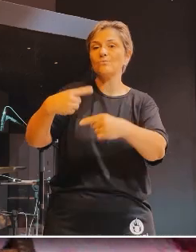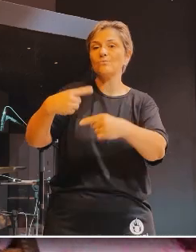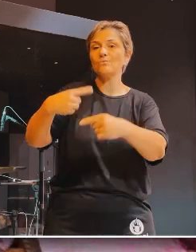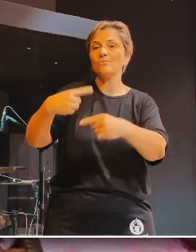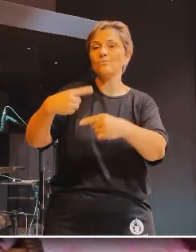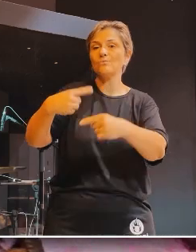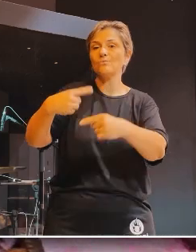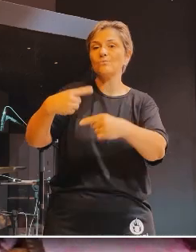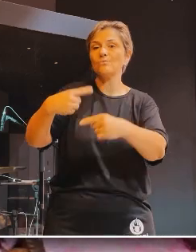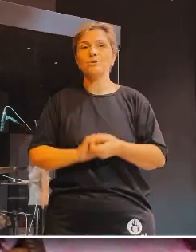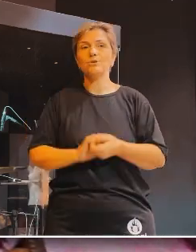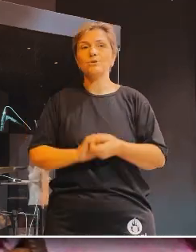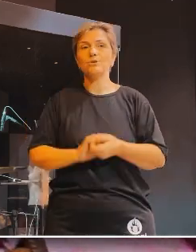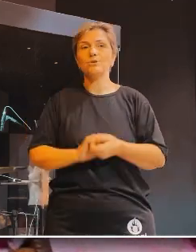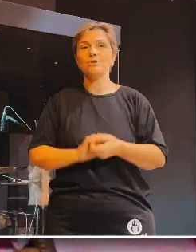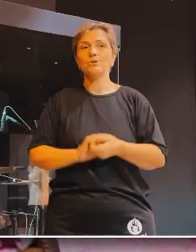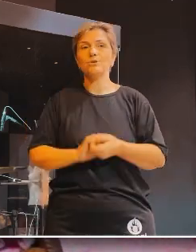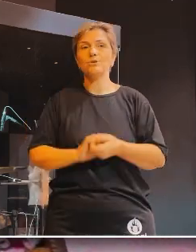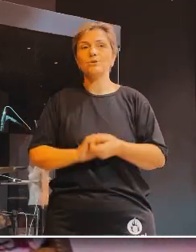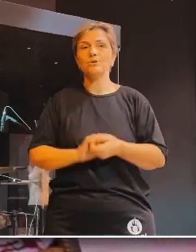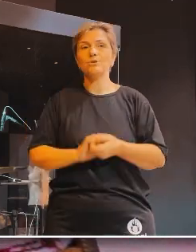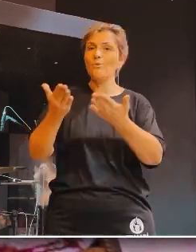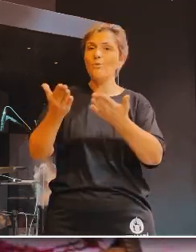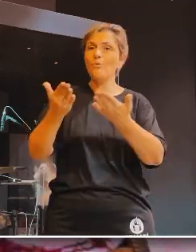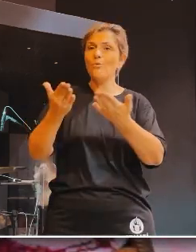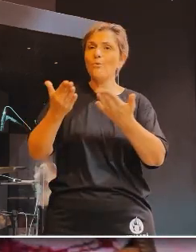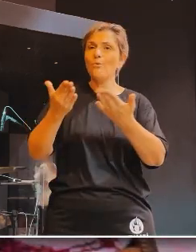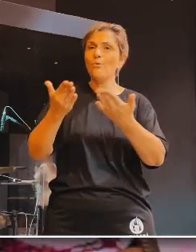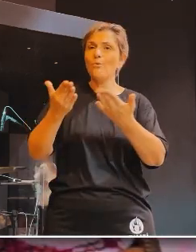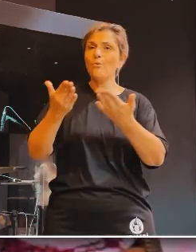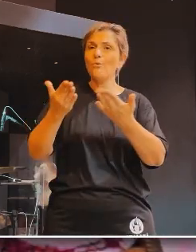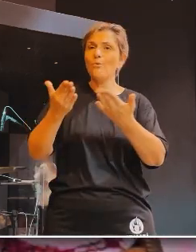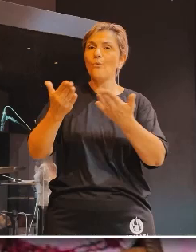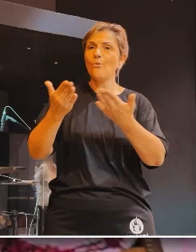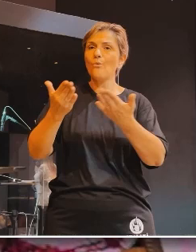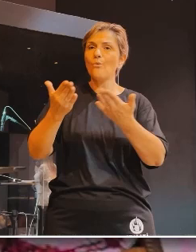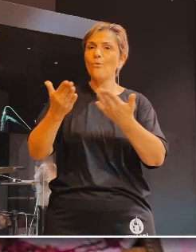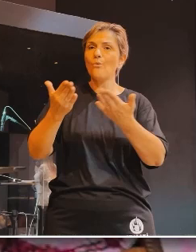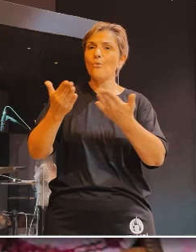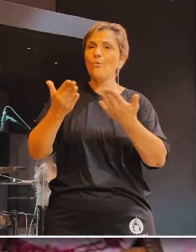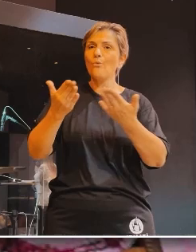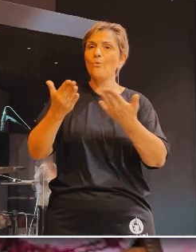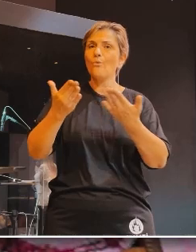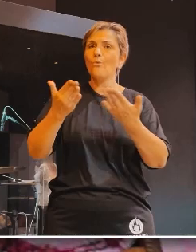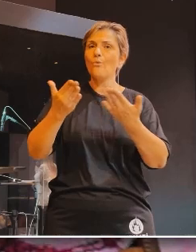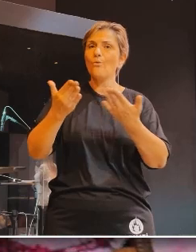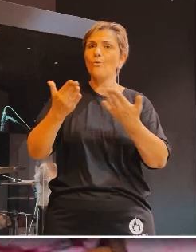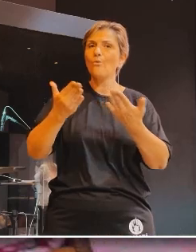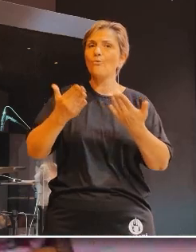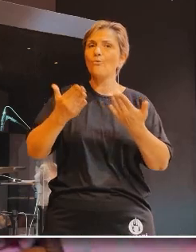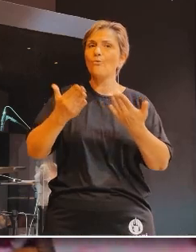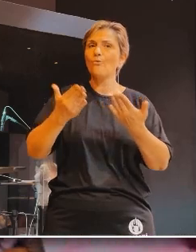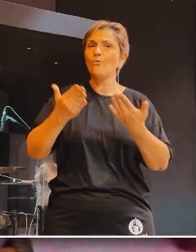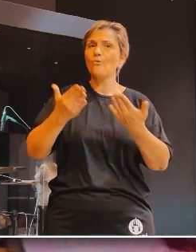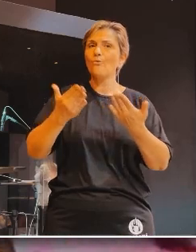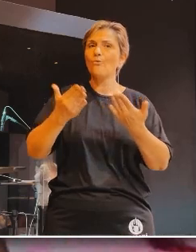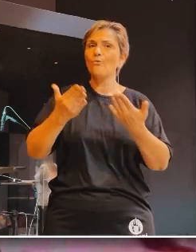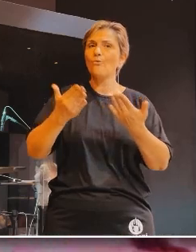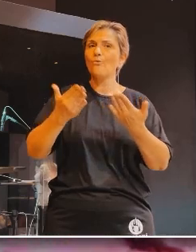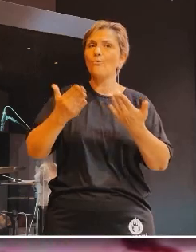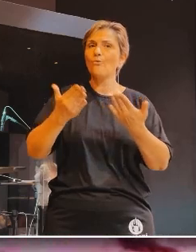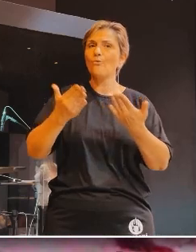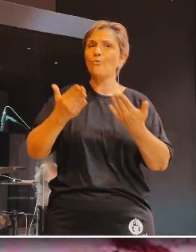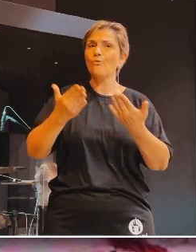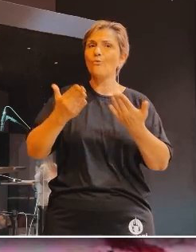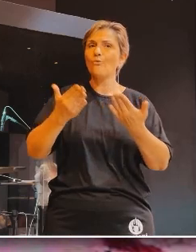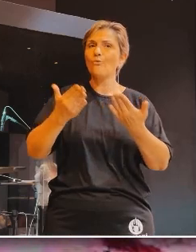está em busca de filhos adoradores, filhos que realmente amem viver o que o Senhor tem